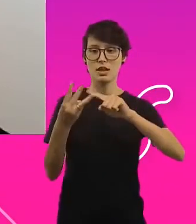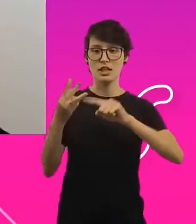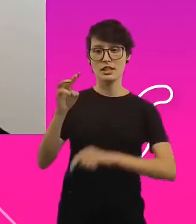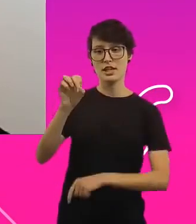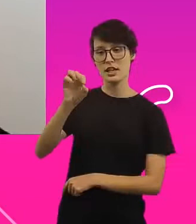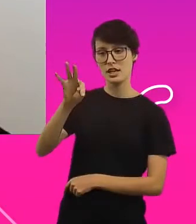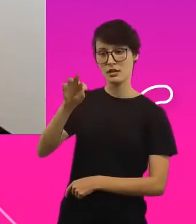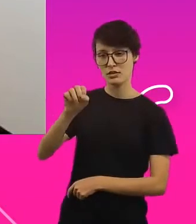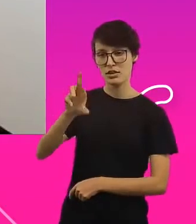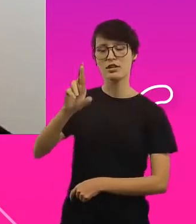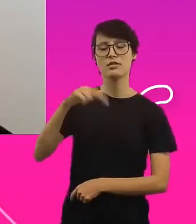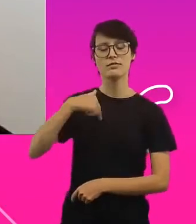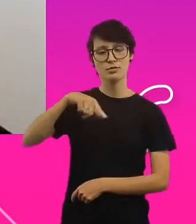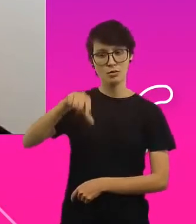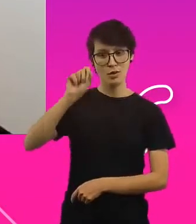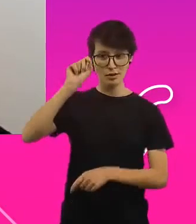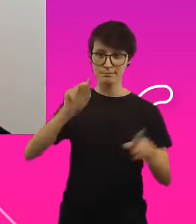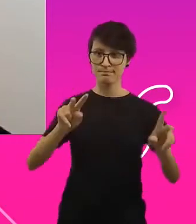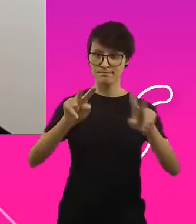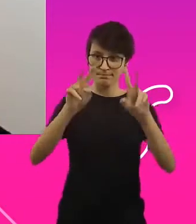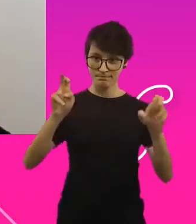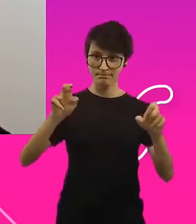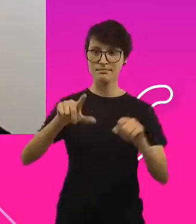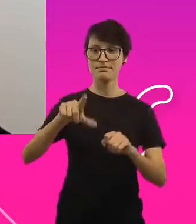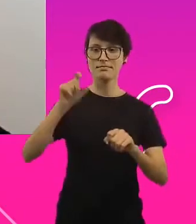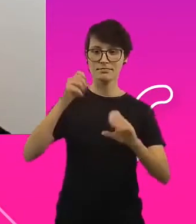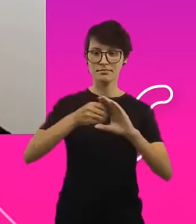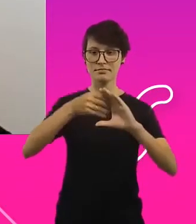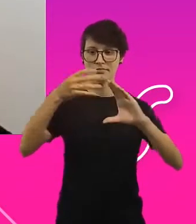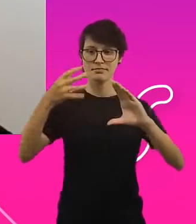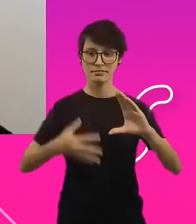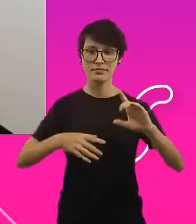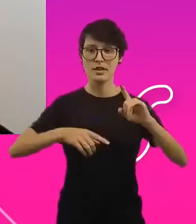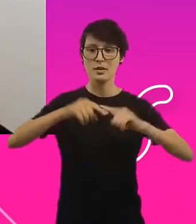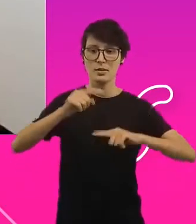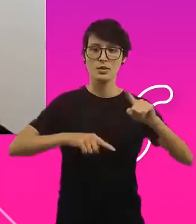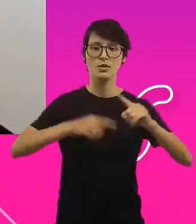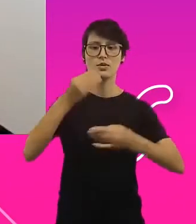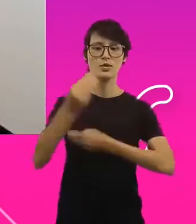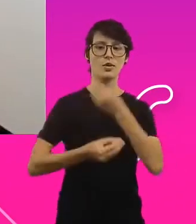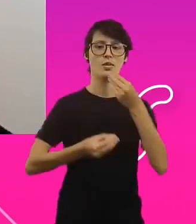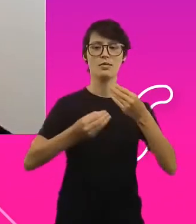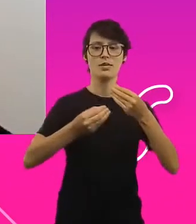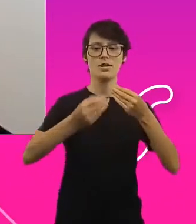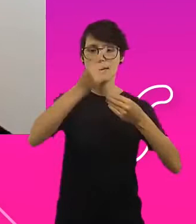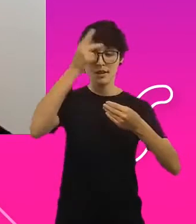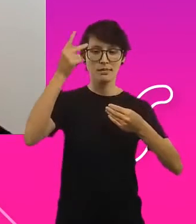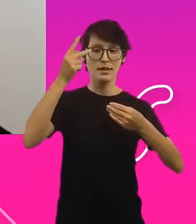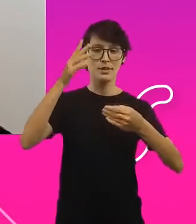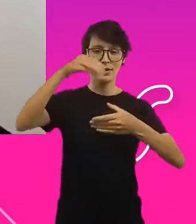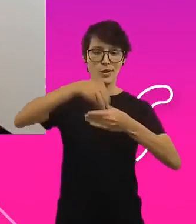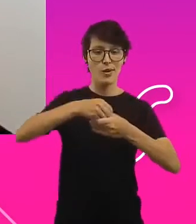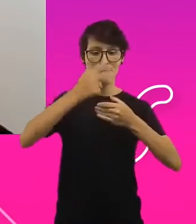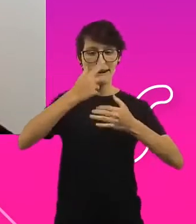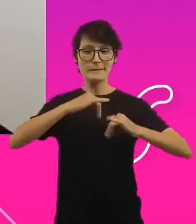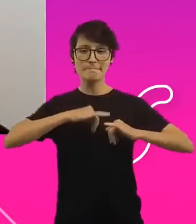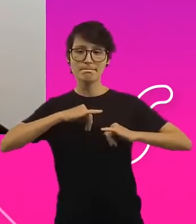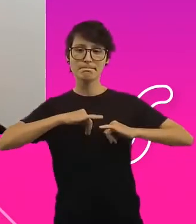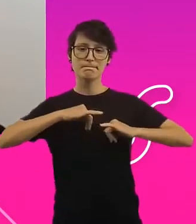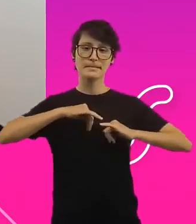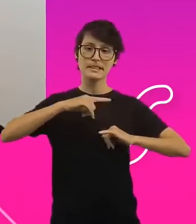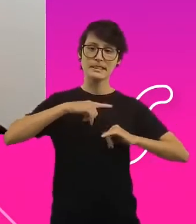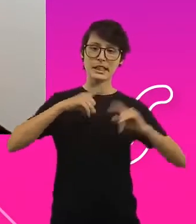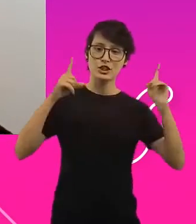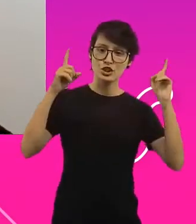escolhido esse tema. A gente caracteriza a inclusão produtiva como a inclusão de pessoas em vulnerabilidade econômica no mundo do